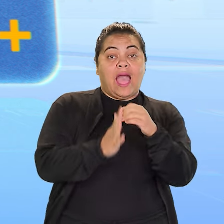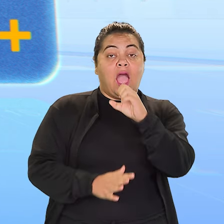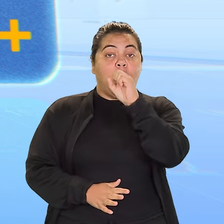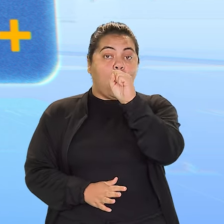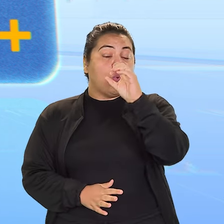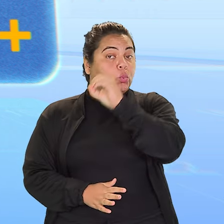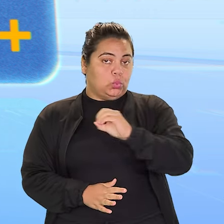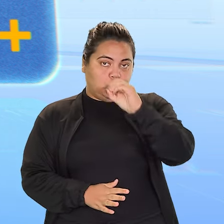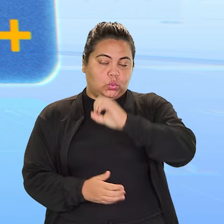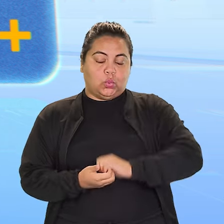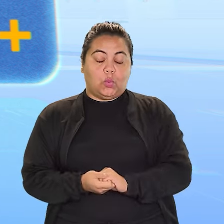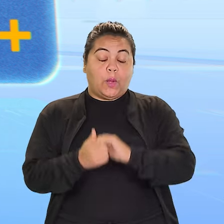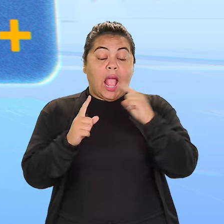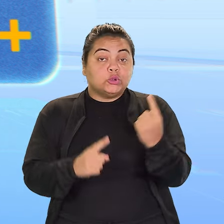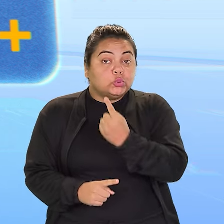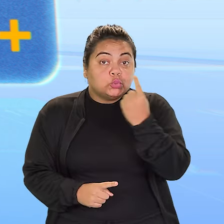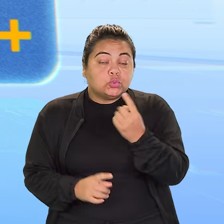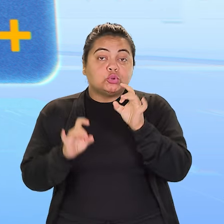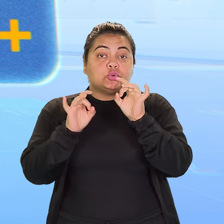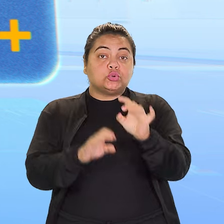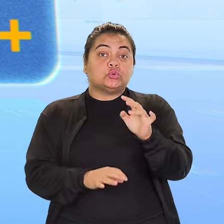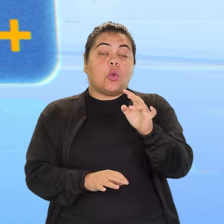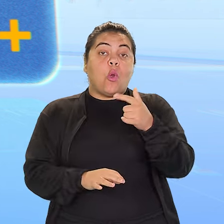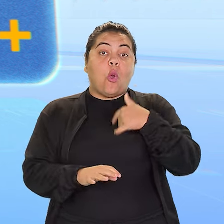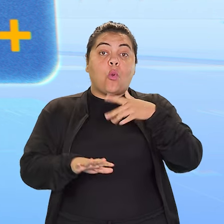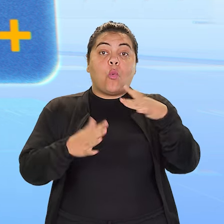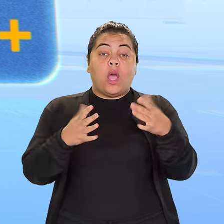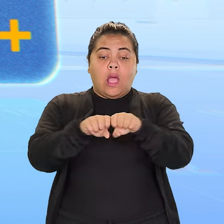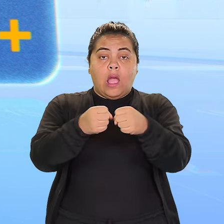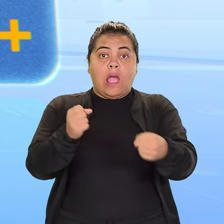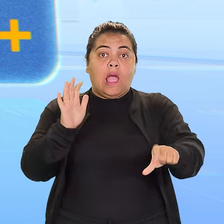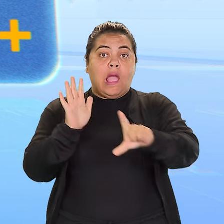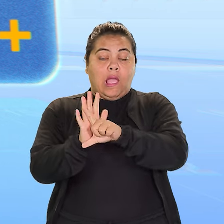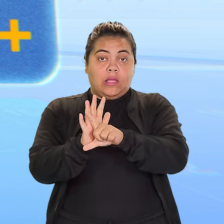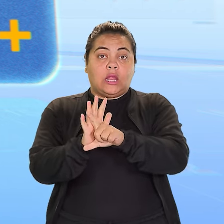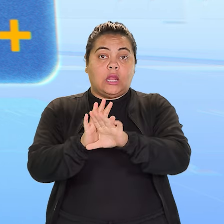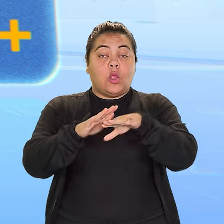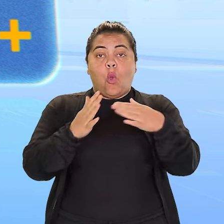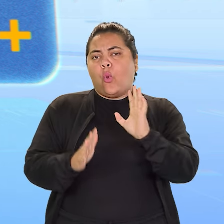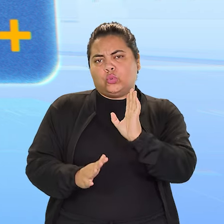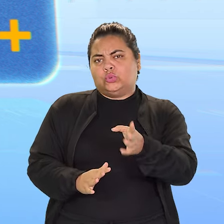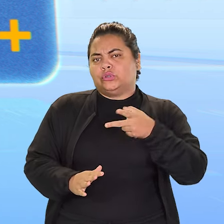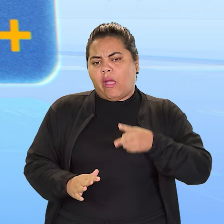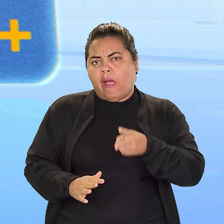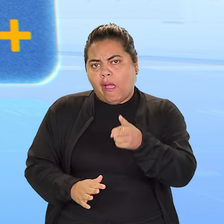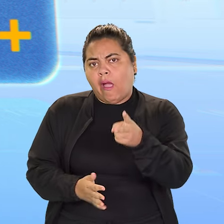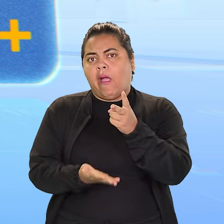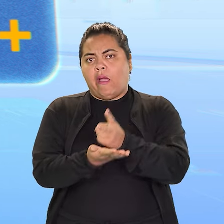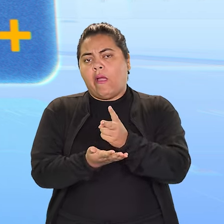1º e 8 de outubro. As únicas exceções são para flagrante delito, cumprimento de sentença